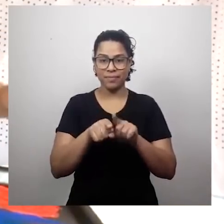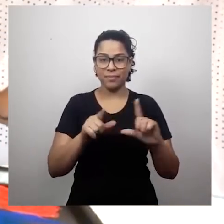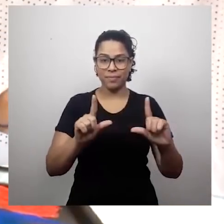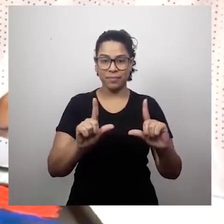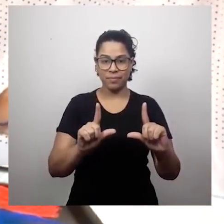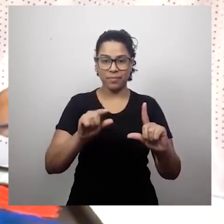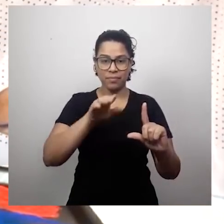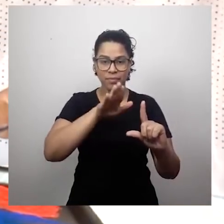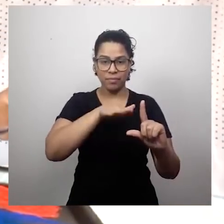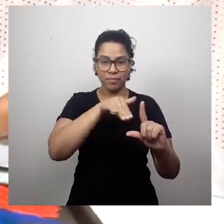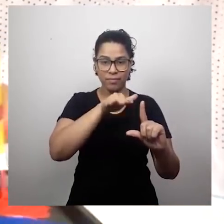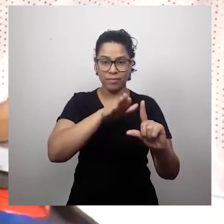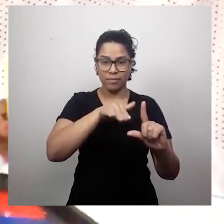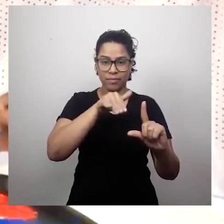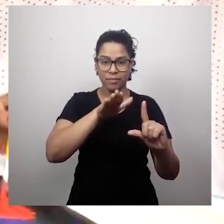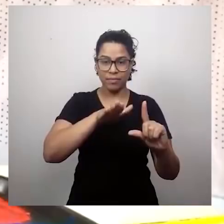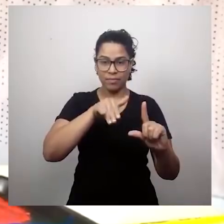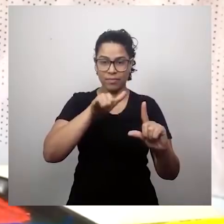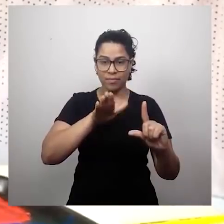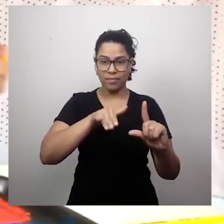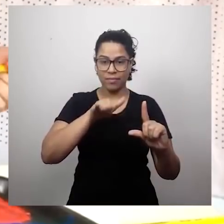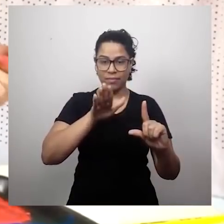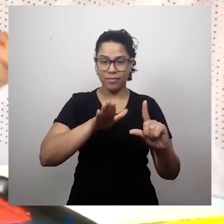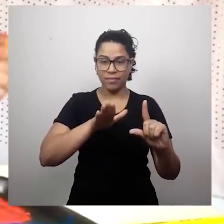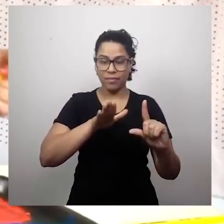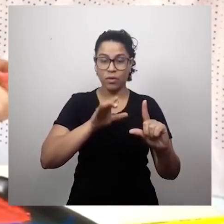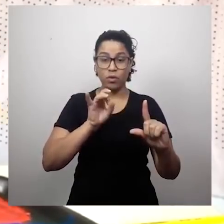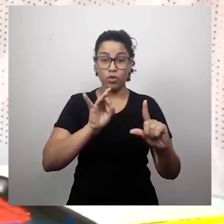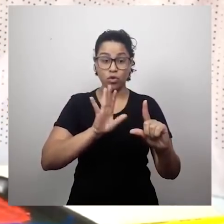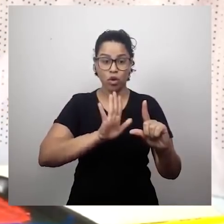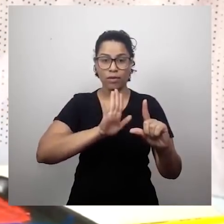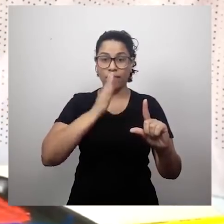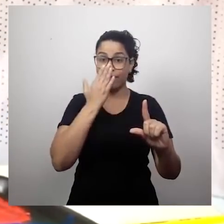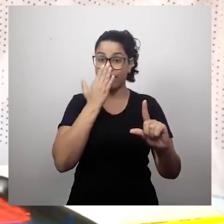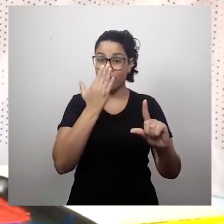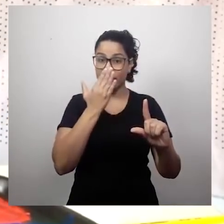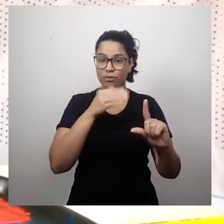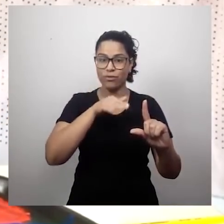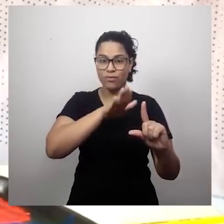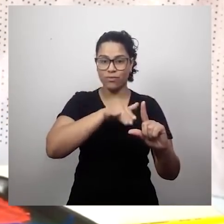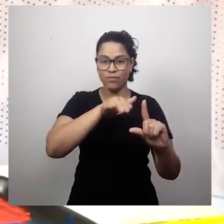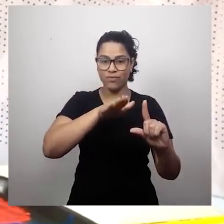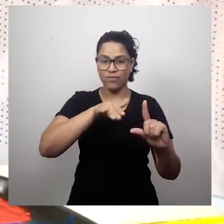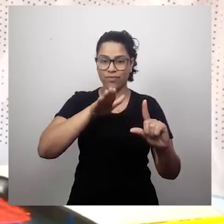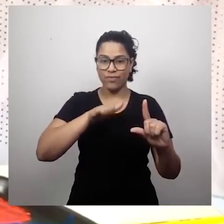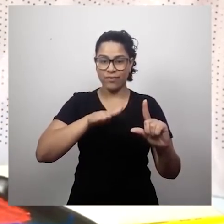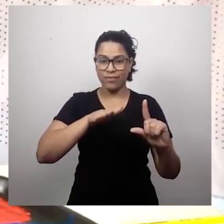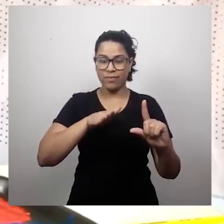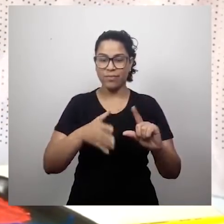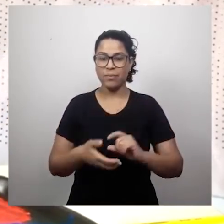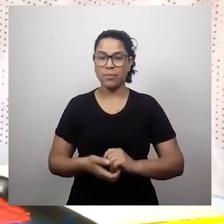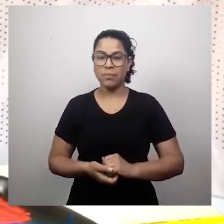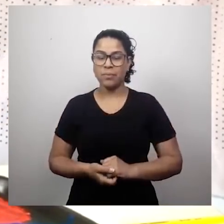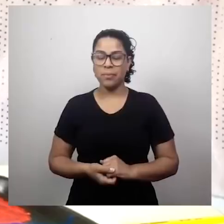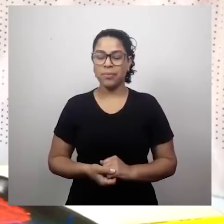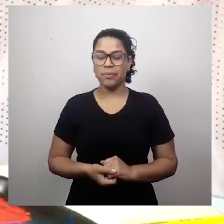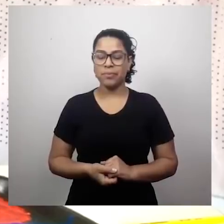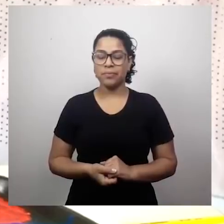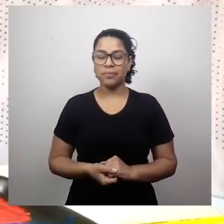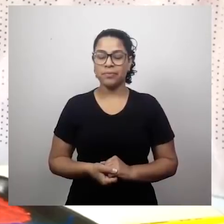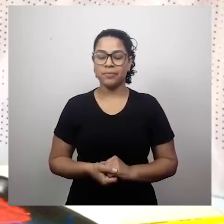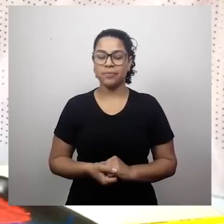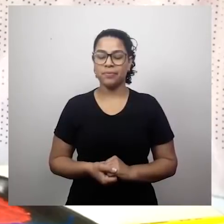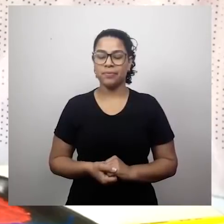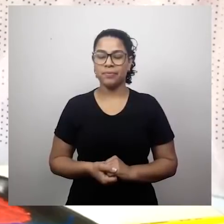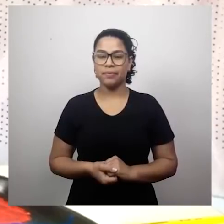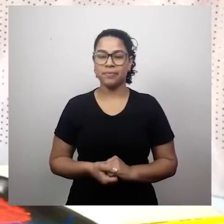pintar para ver como vai sair este carimbo. Eu vou pintar desta vez só de um lado, vamos ver.